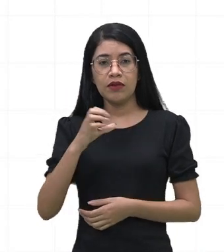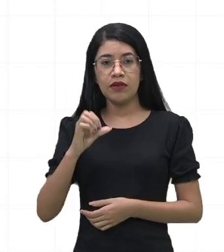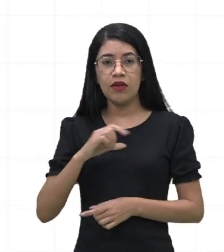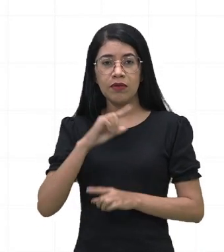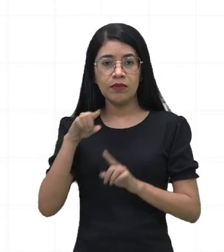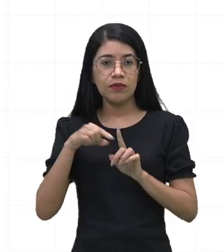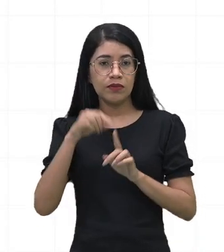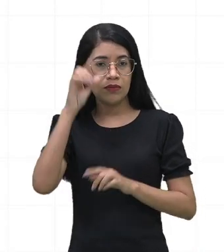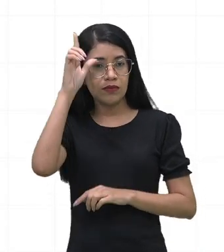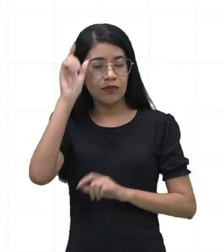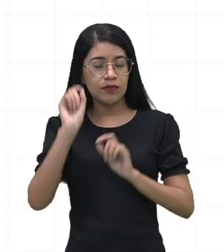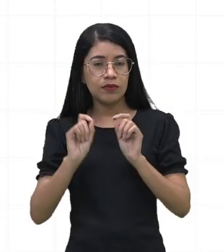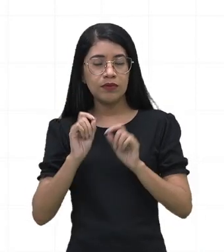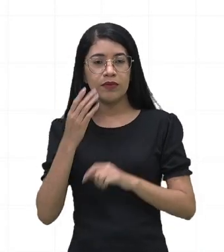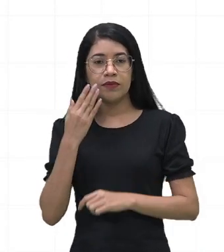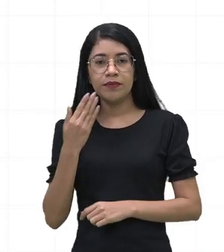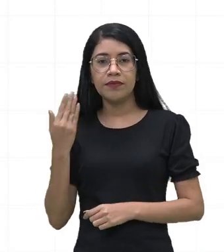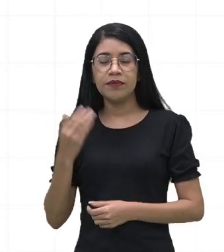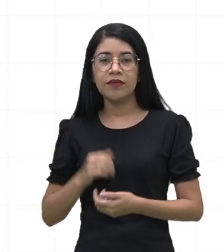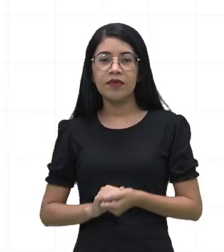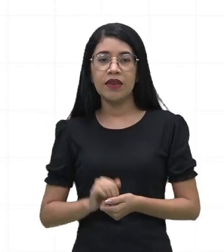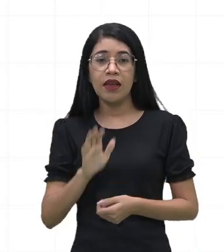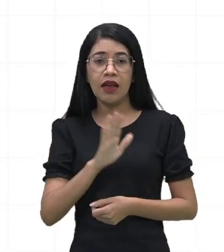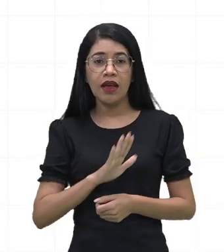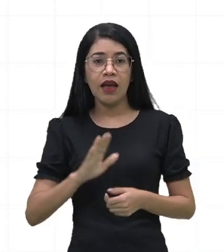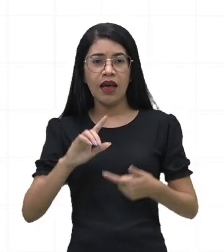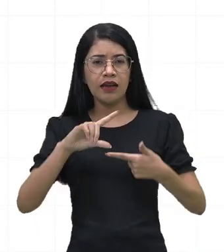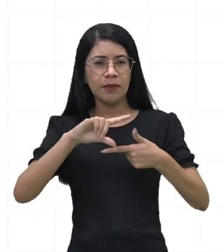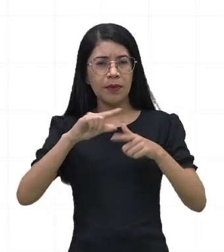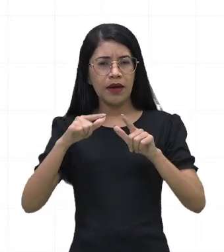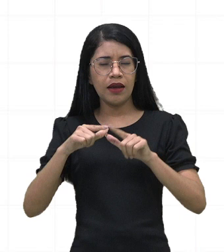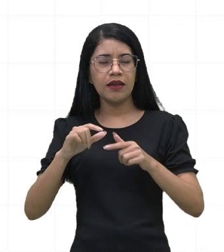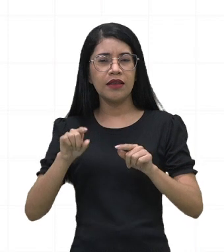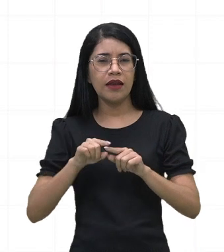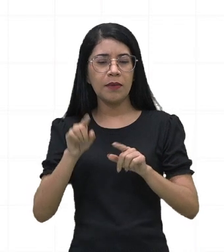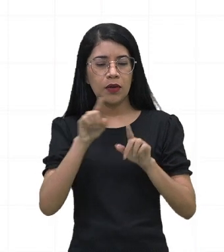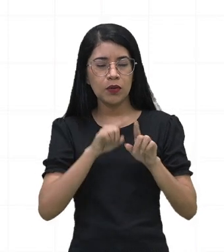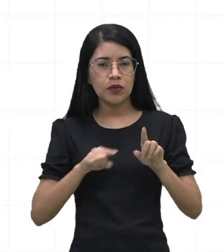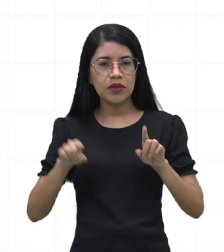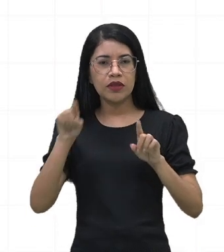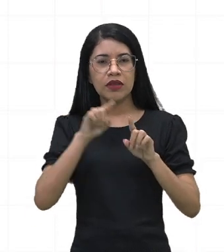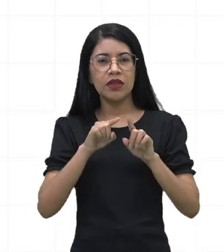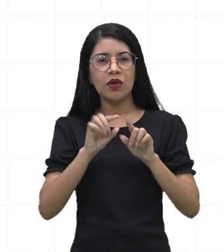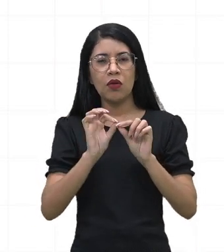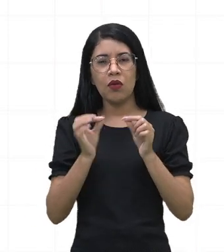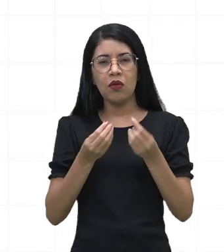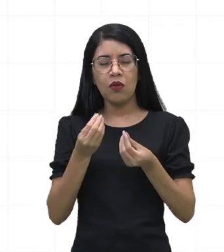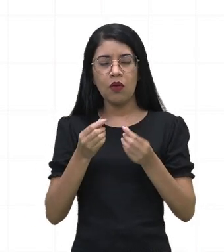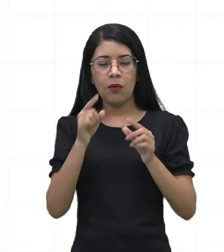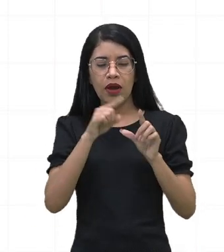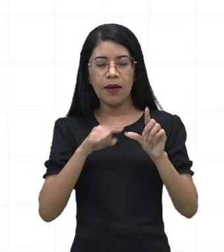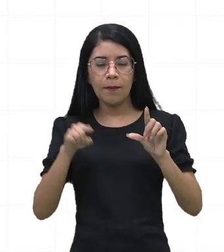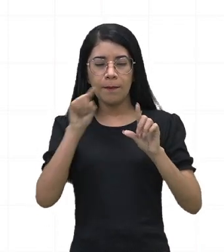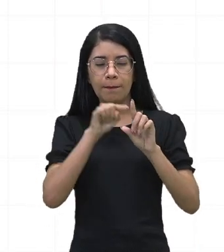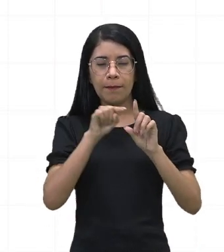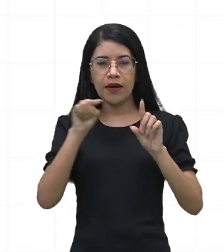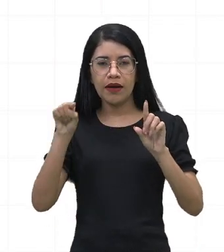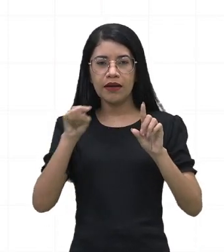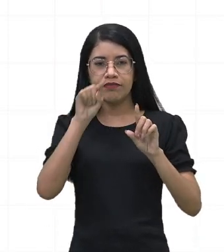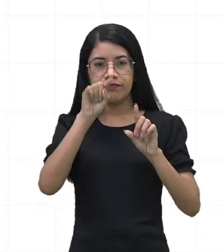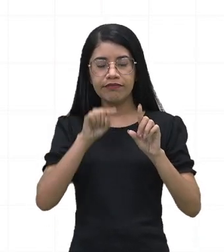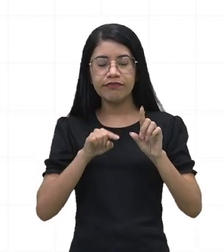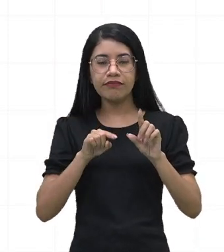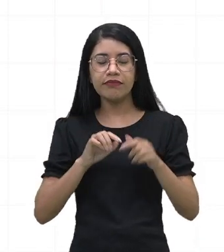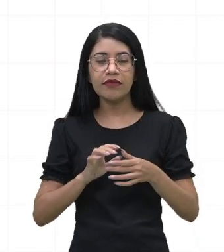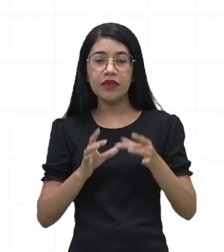como objeto de conhecimento área de figuras planas, área do círculo e comprimento de sua circunferência.